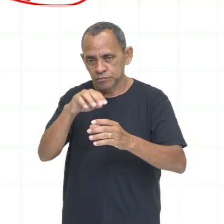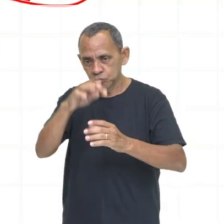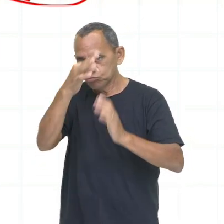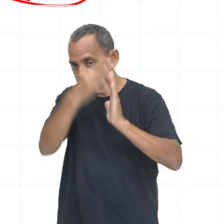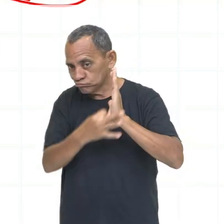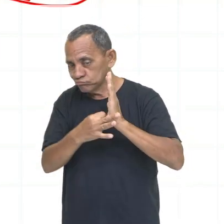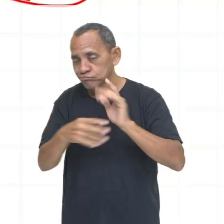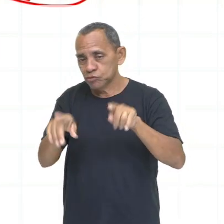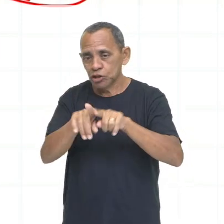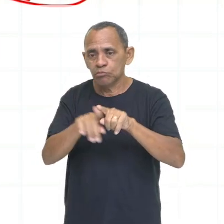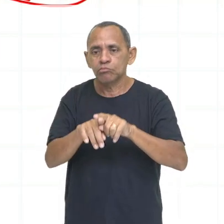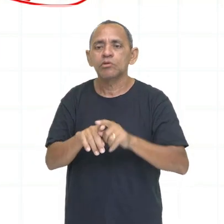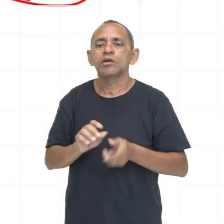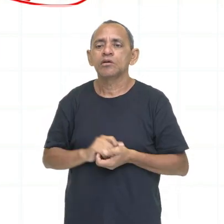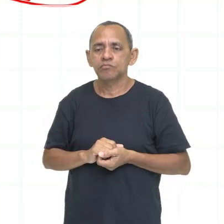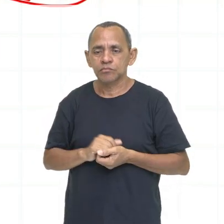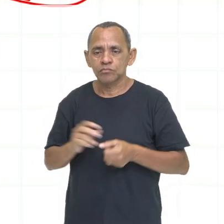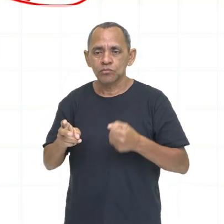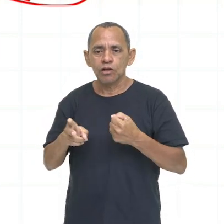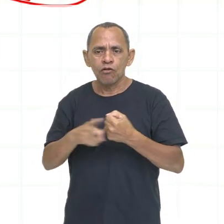Multifacetado.